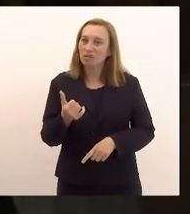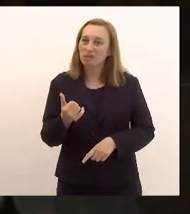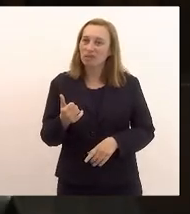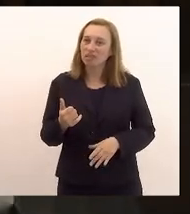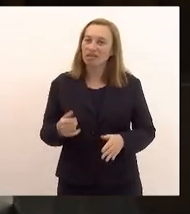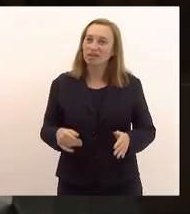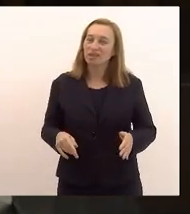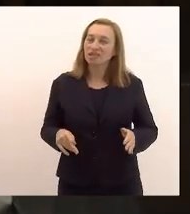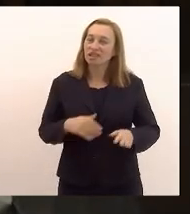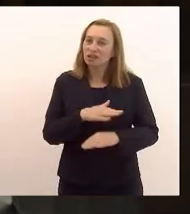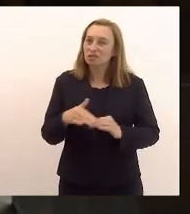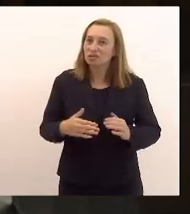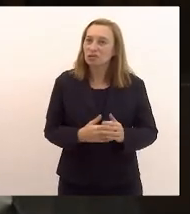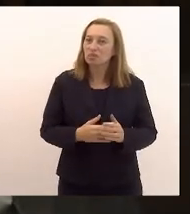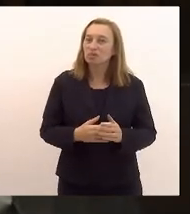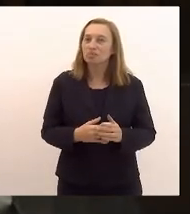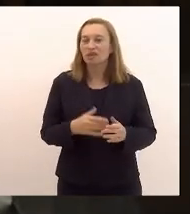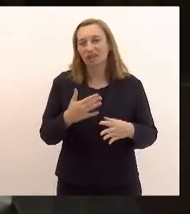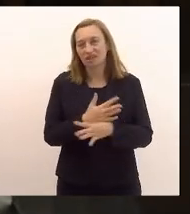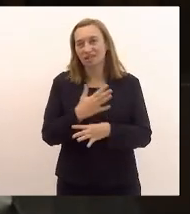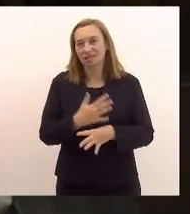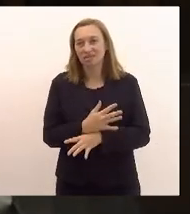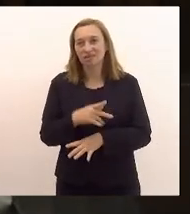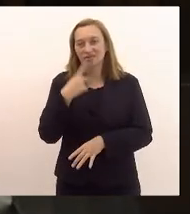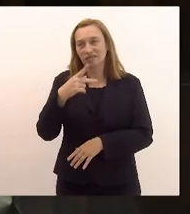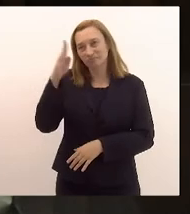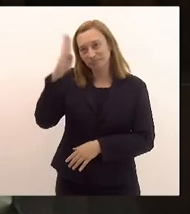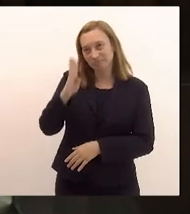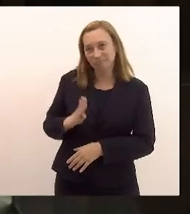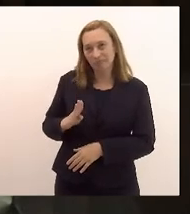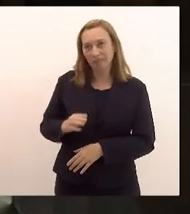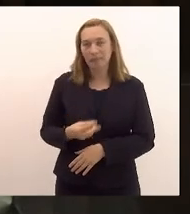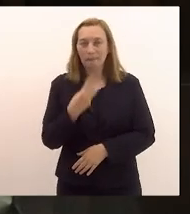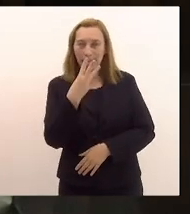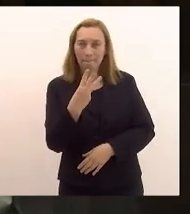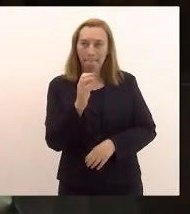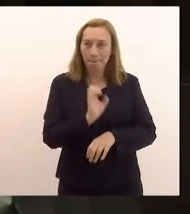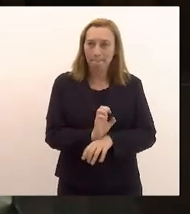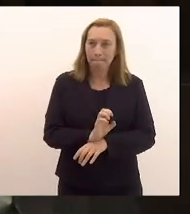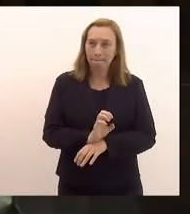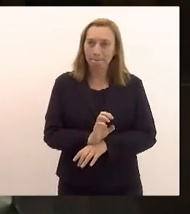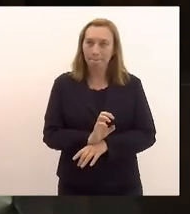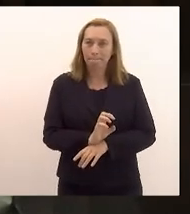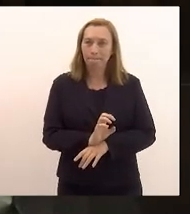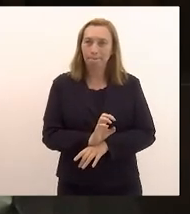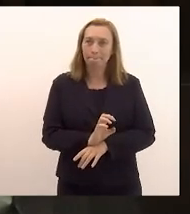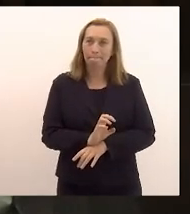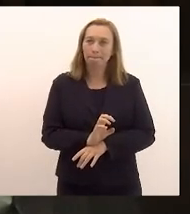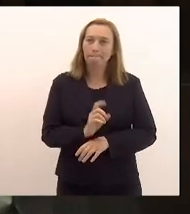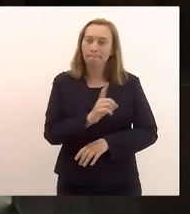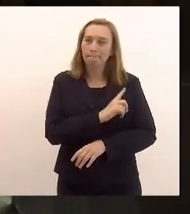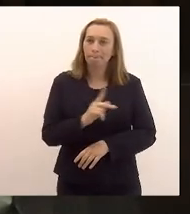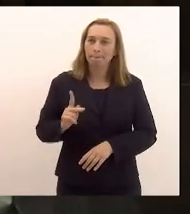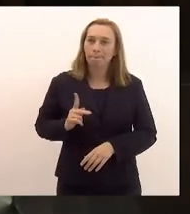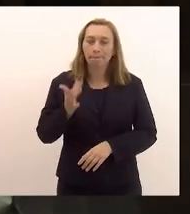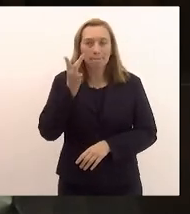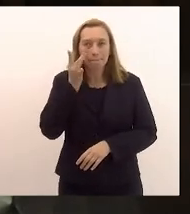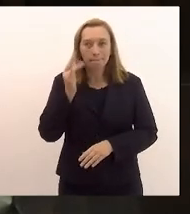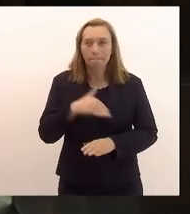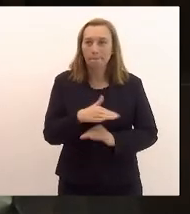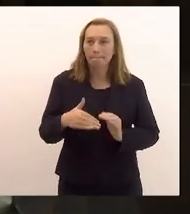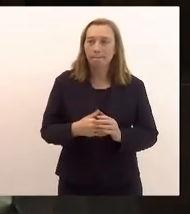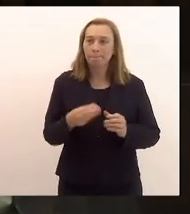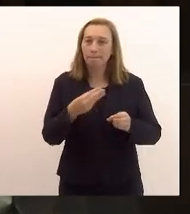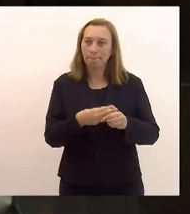está em todas as cidades eu falei isso em relação ao Brasil só três estados estão tem defensoria presente em